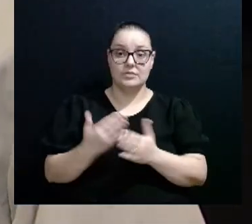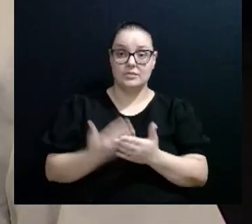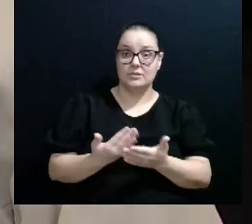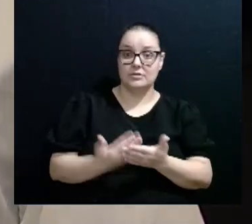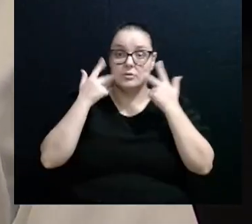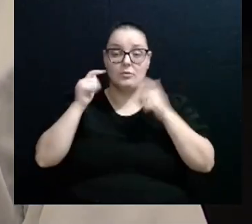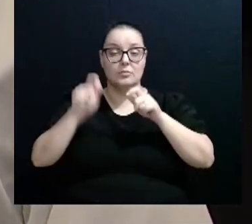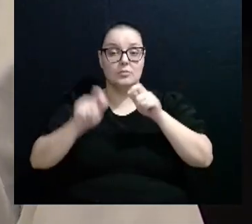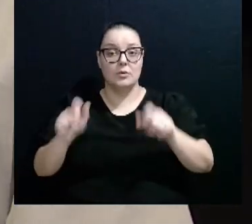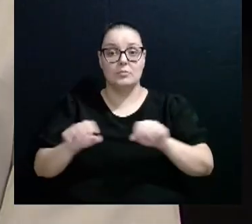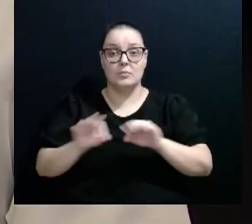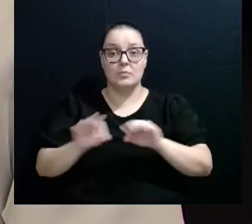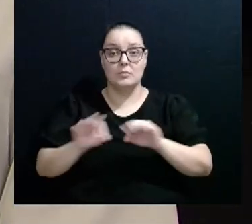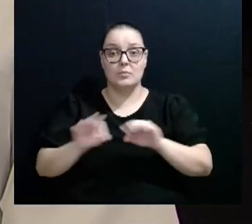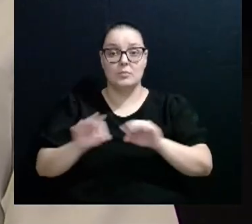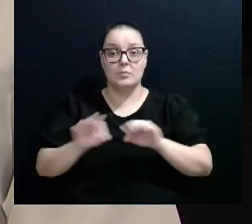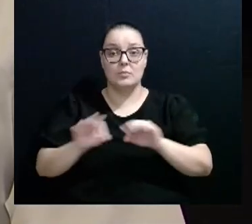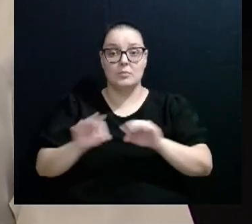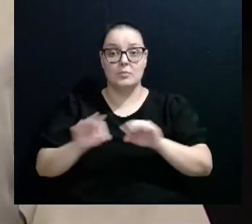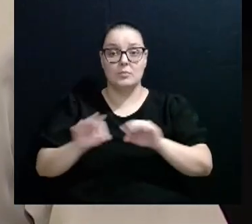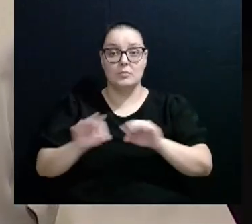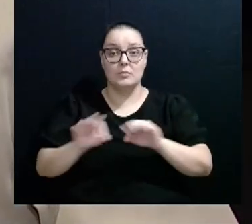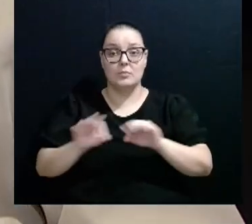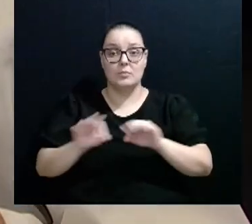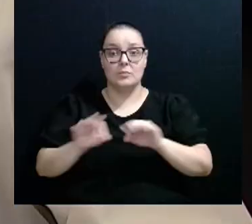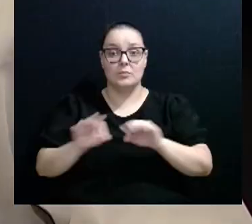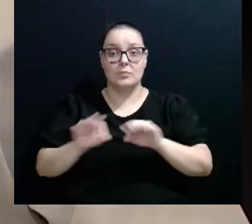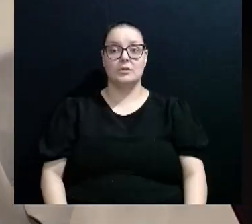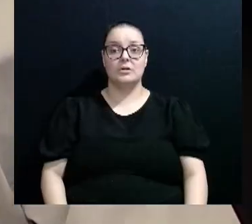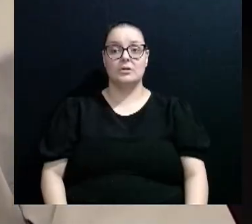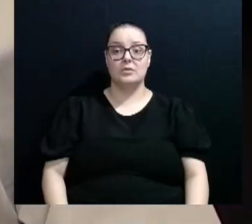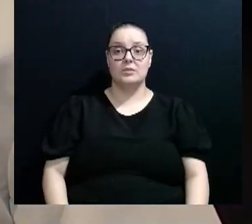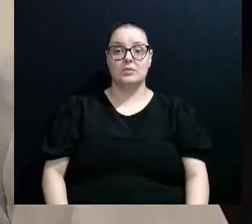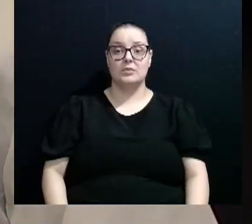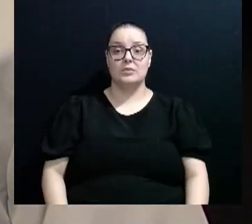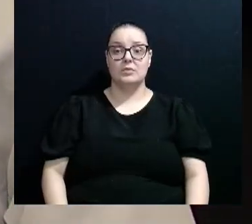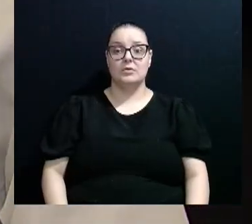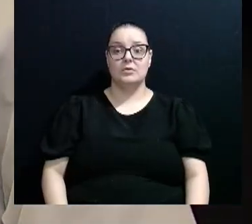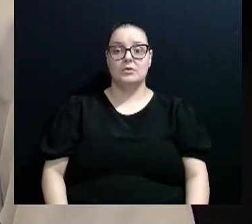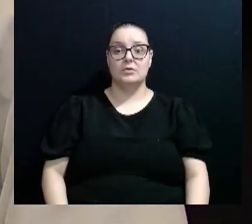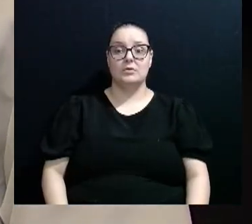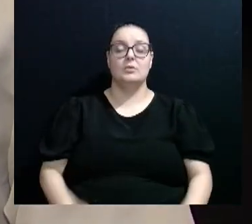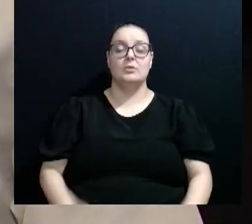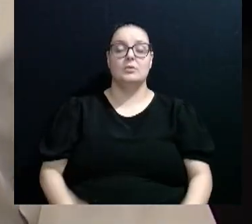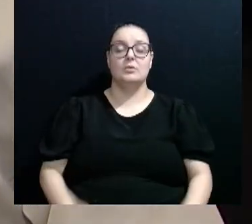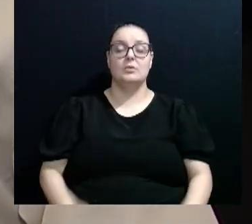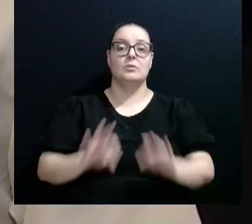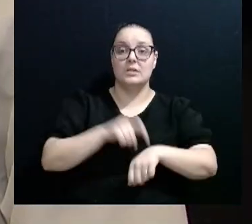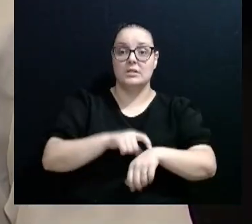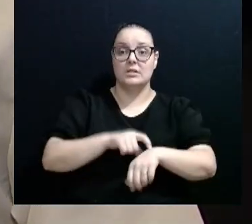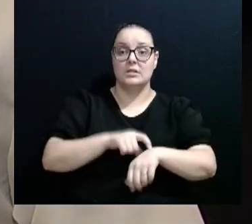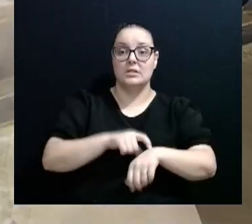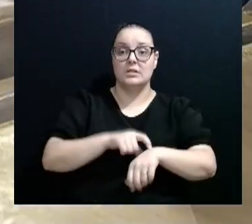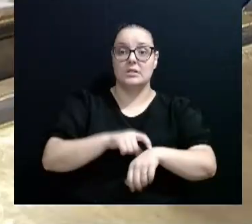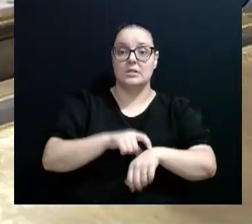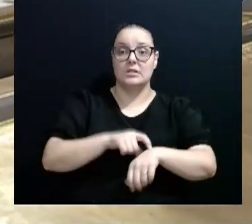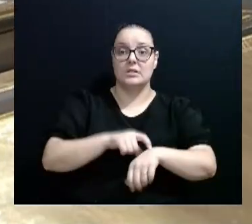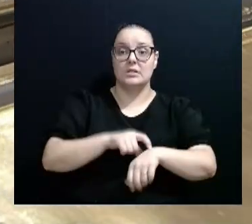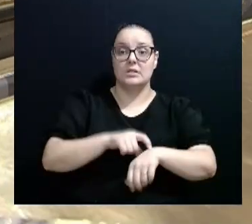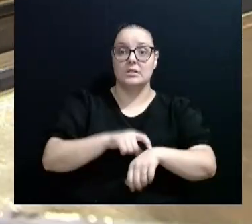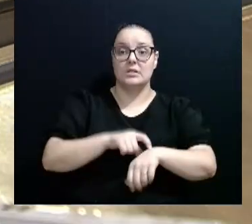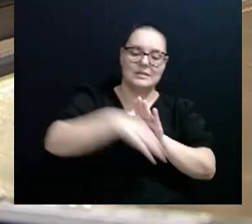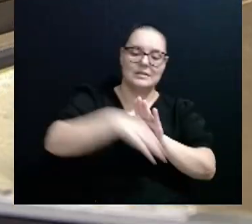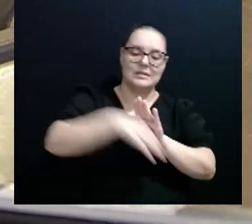estão viajando com famílias. Nesse período a gente percebe uma queda nas doações, né? E isso